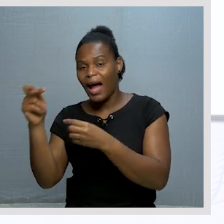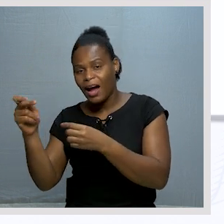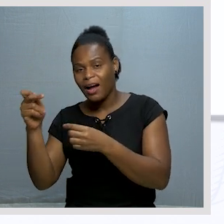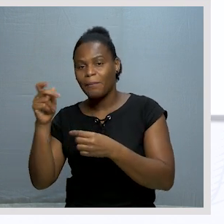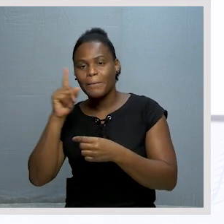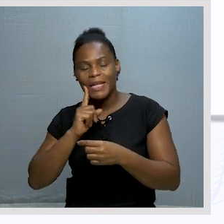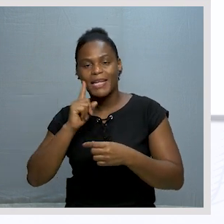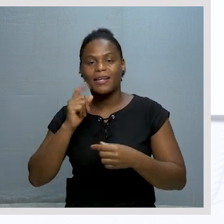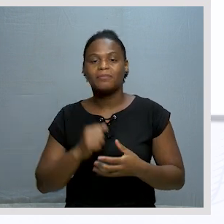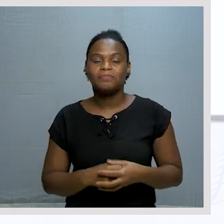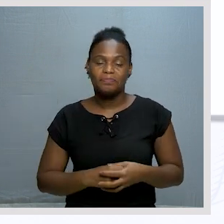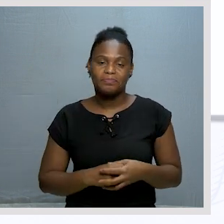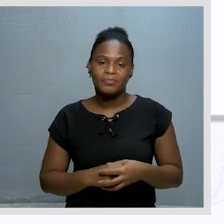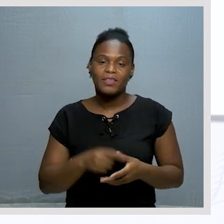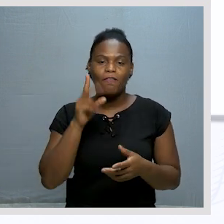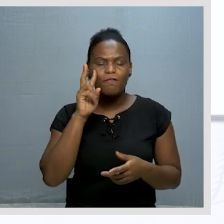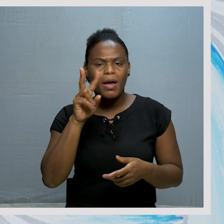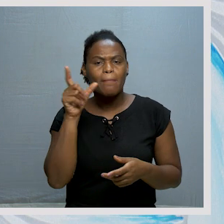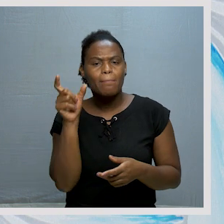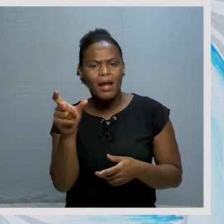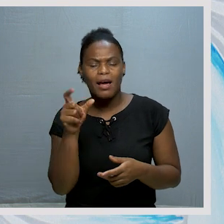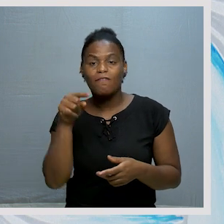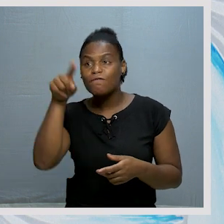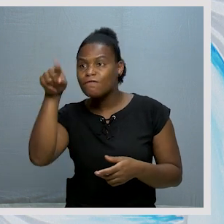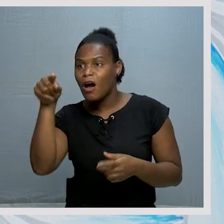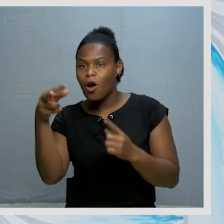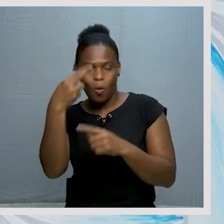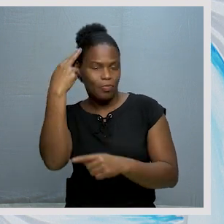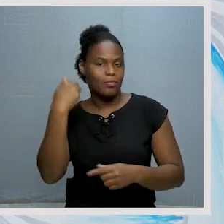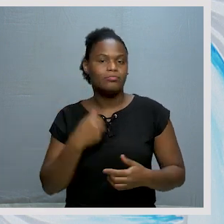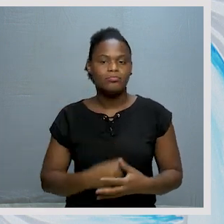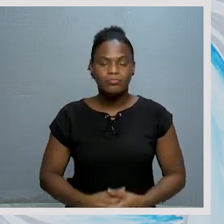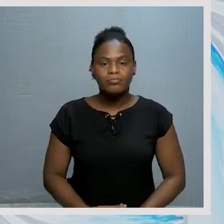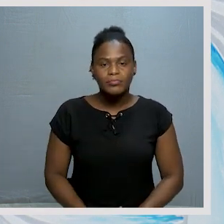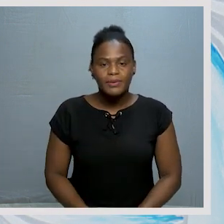A. Fica portuguesa e sai o acento circunflexo.